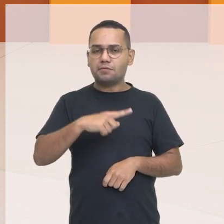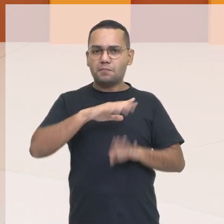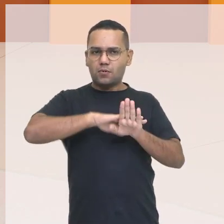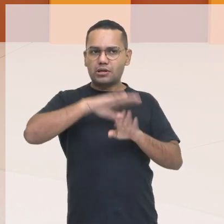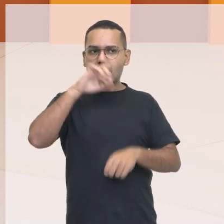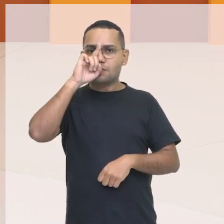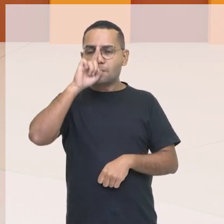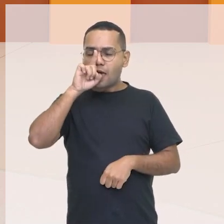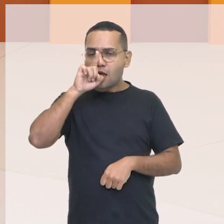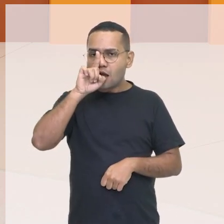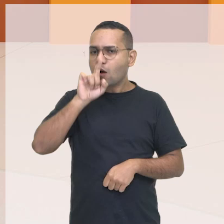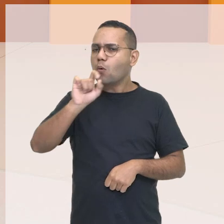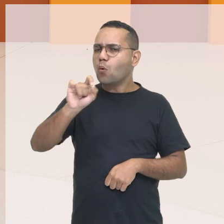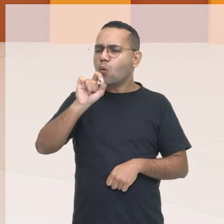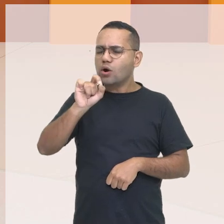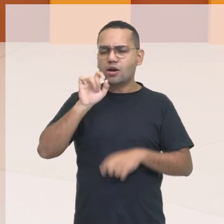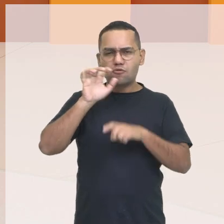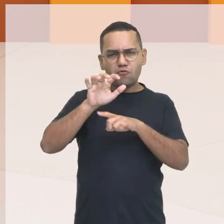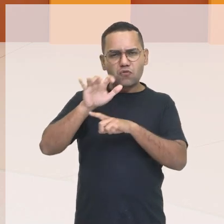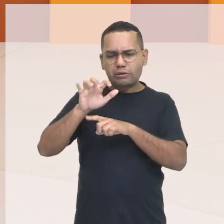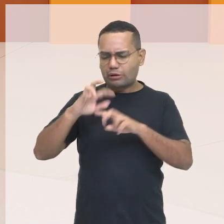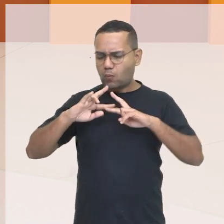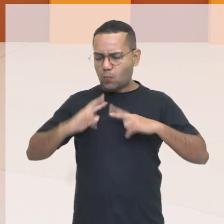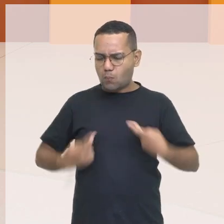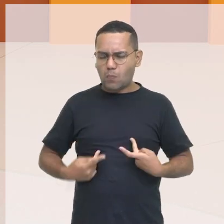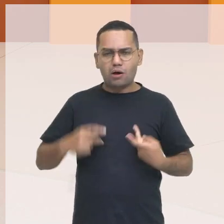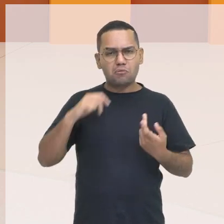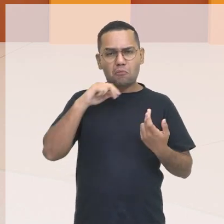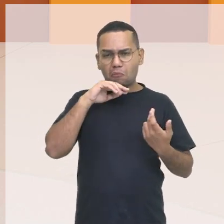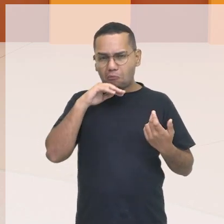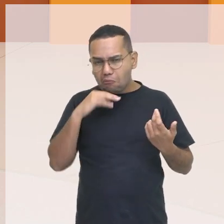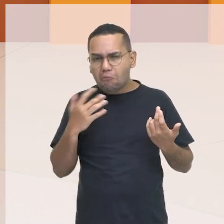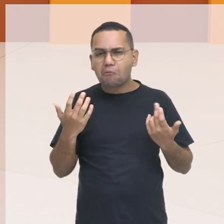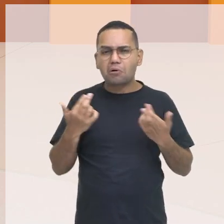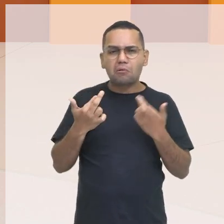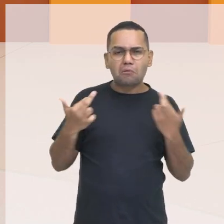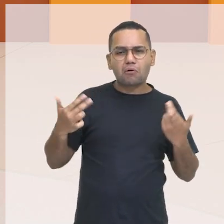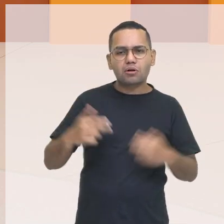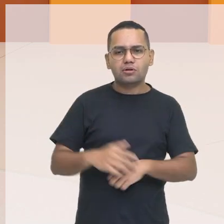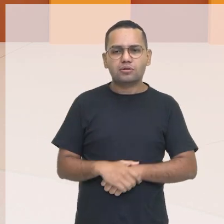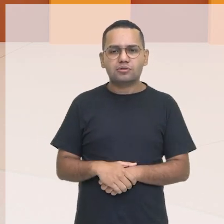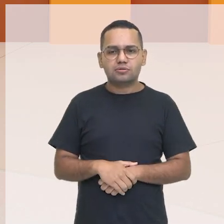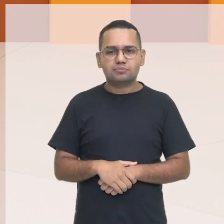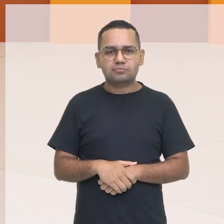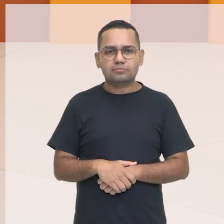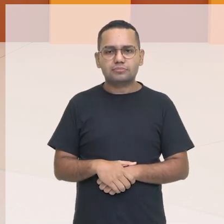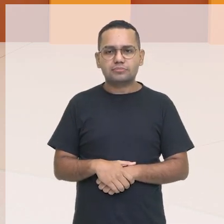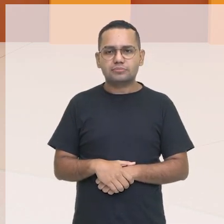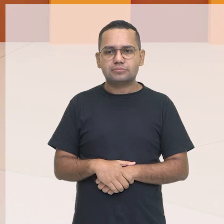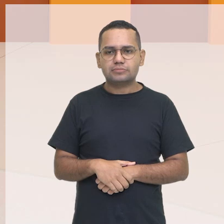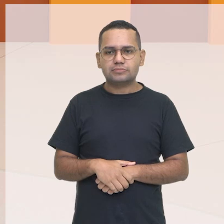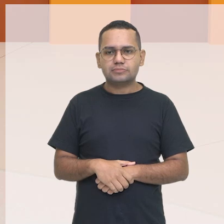a vida humana, a inteligência humana, a integridade humana, lá com